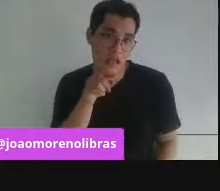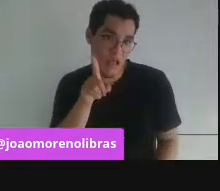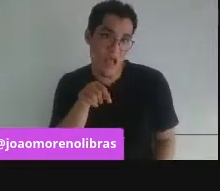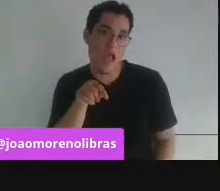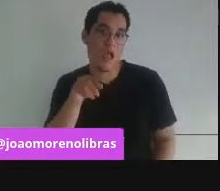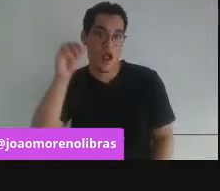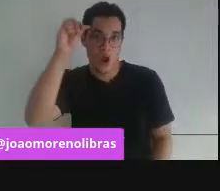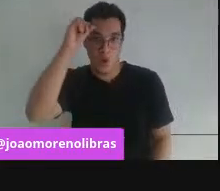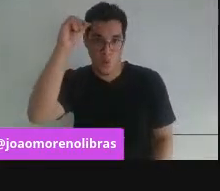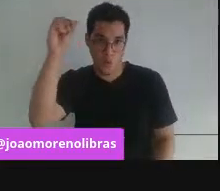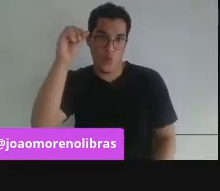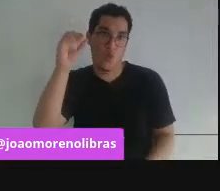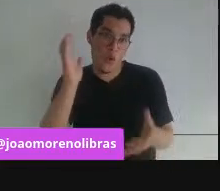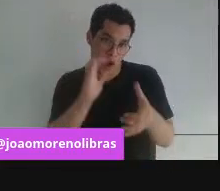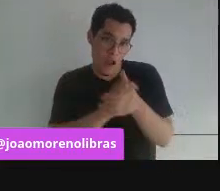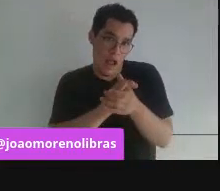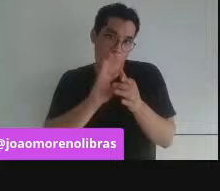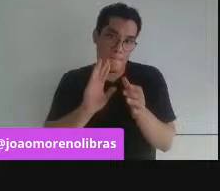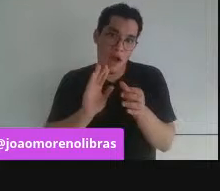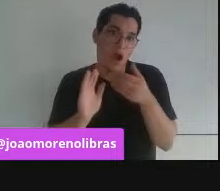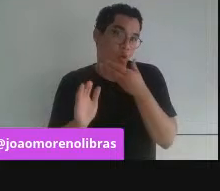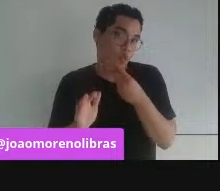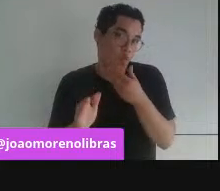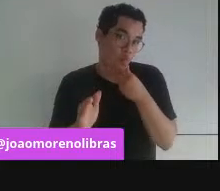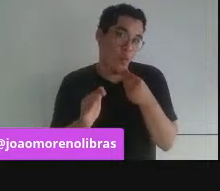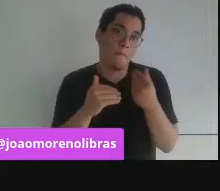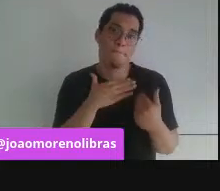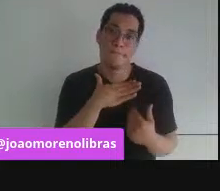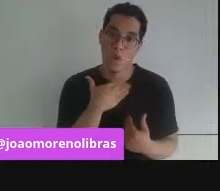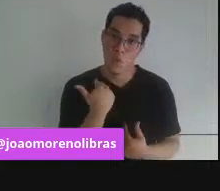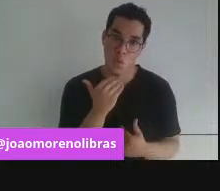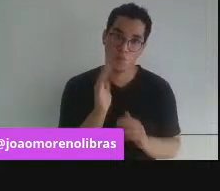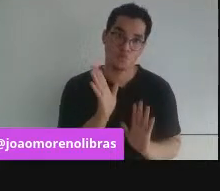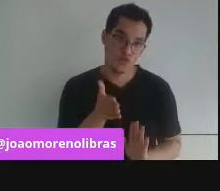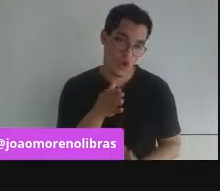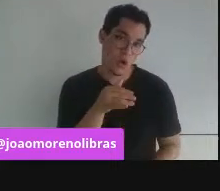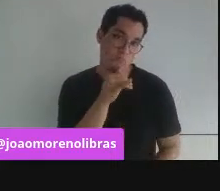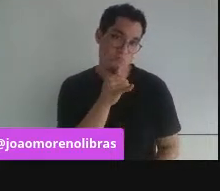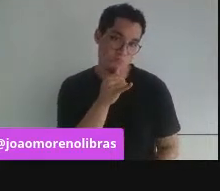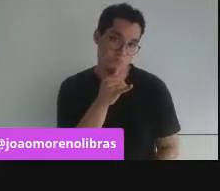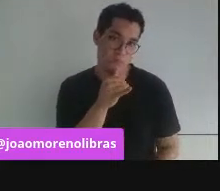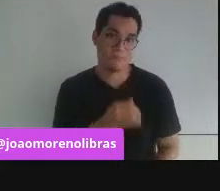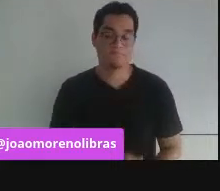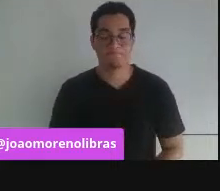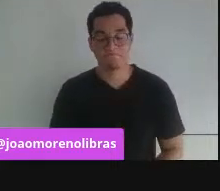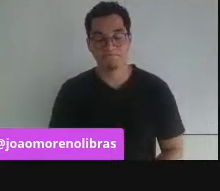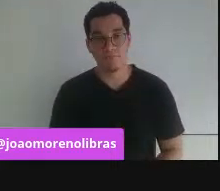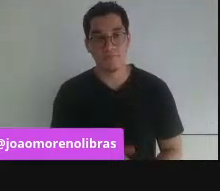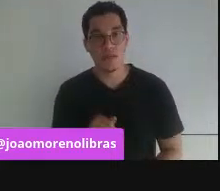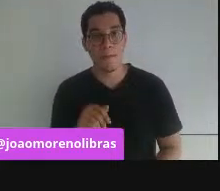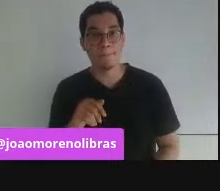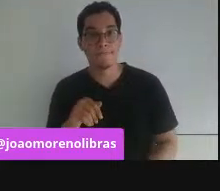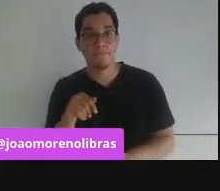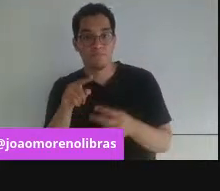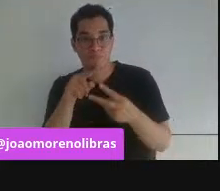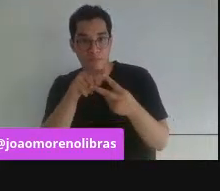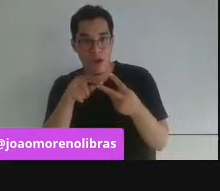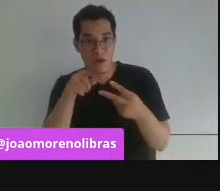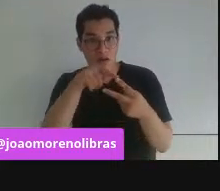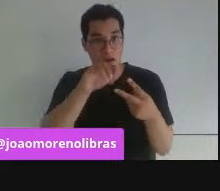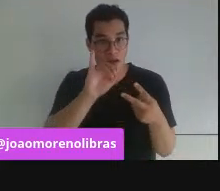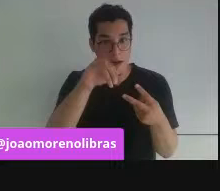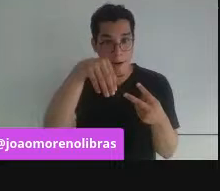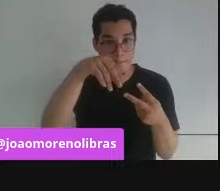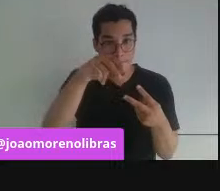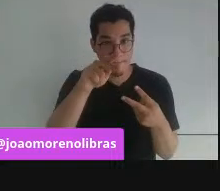fazer 2 anos agora, quando explica, e cito as palavras dele, os modos imperativos e indicativos em português